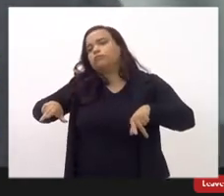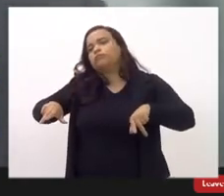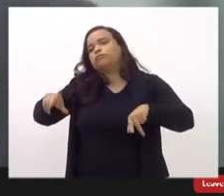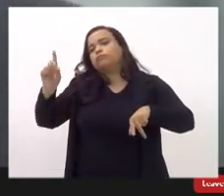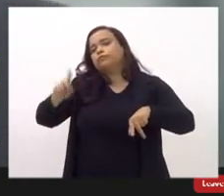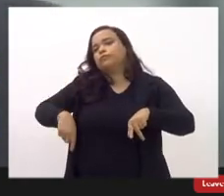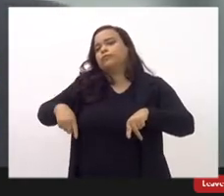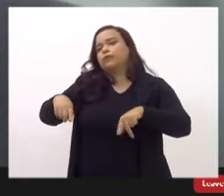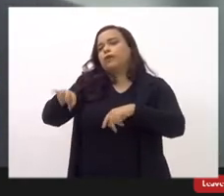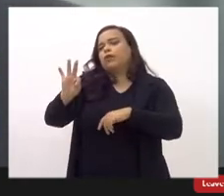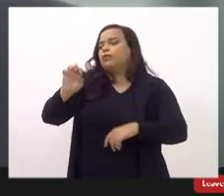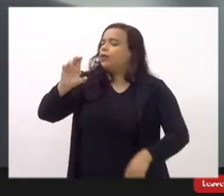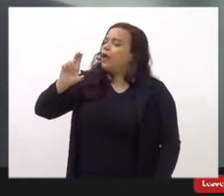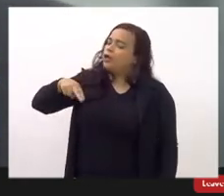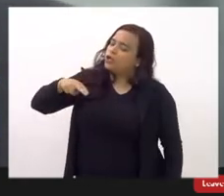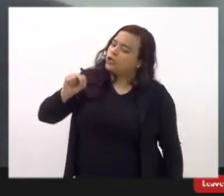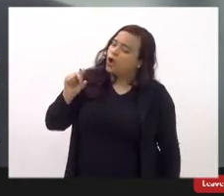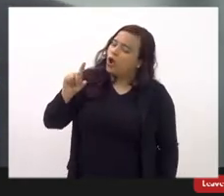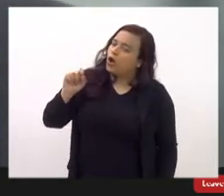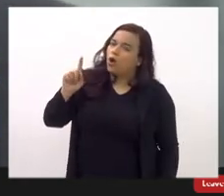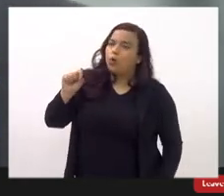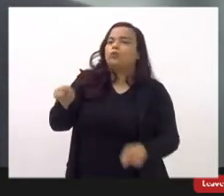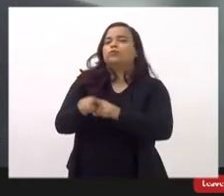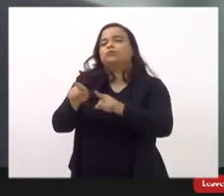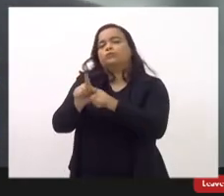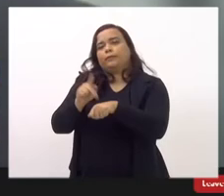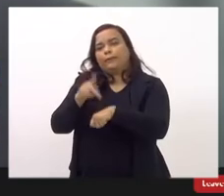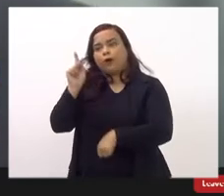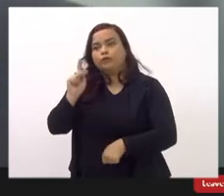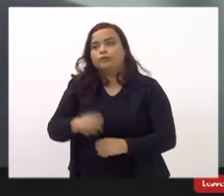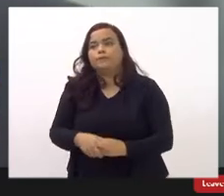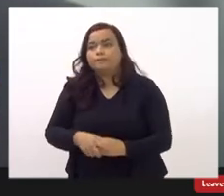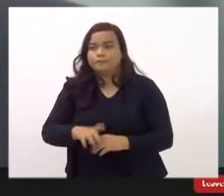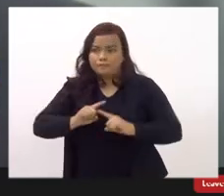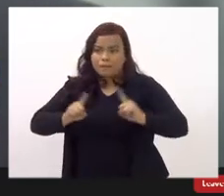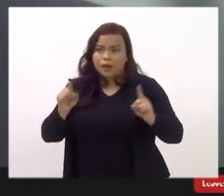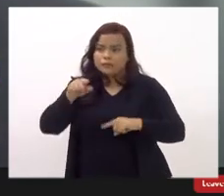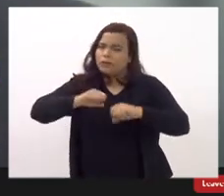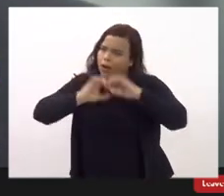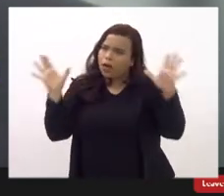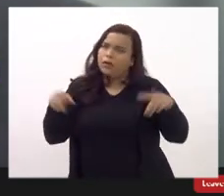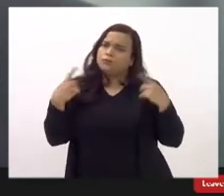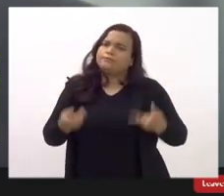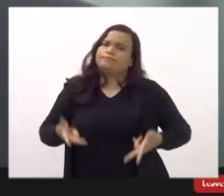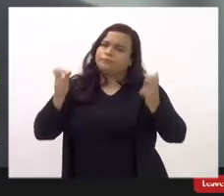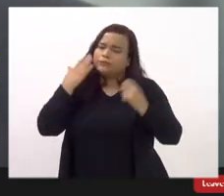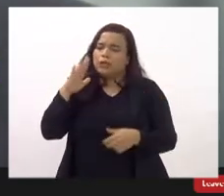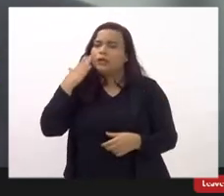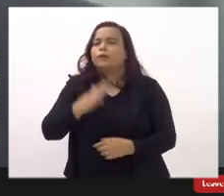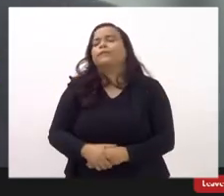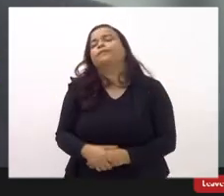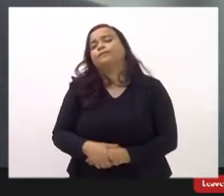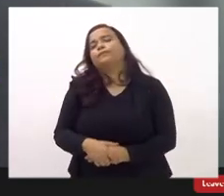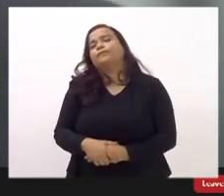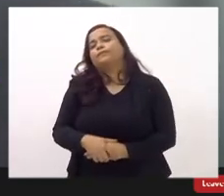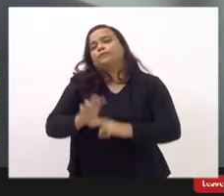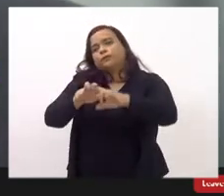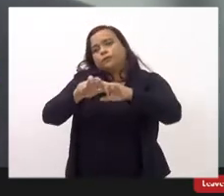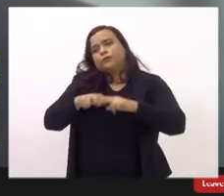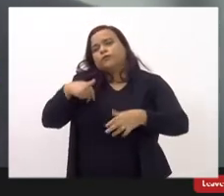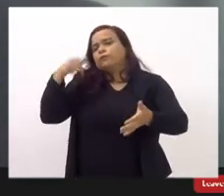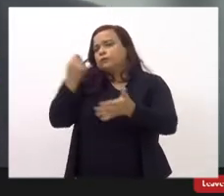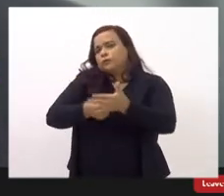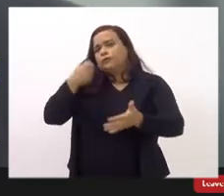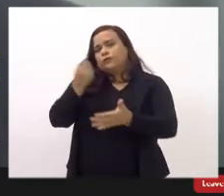tecnológicos e da pós-graduação. Isso para a gente foi bastante claro, por isso que sempre